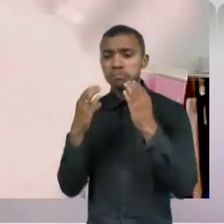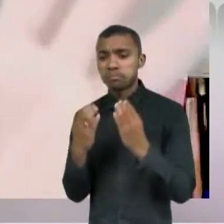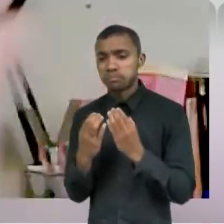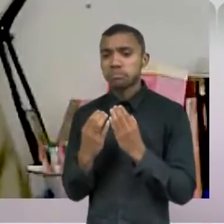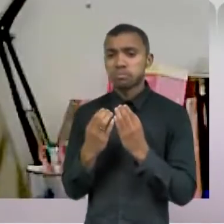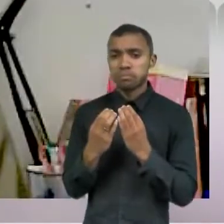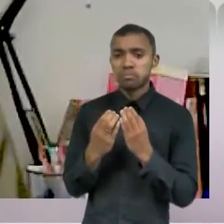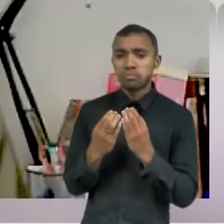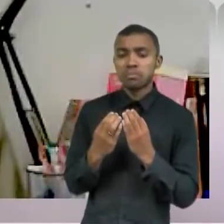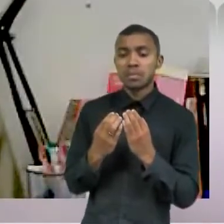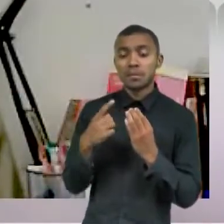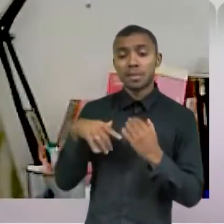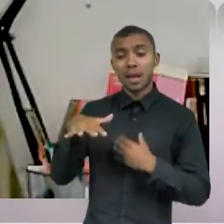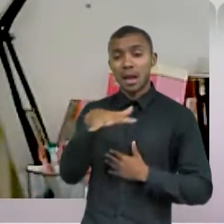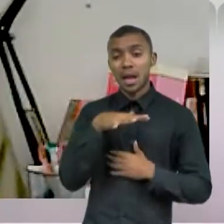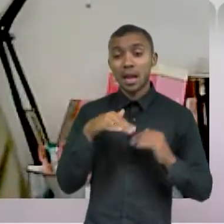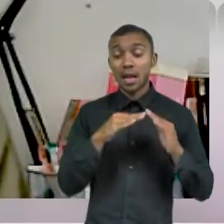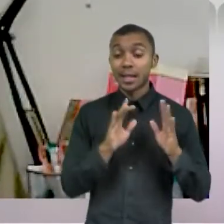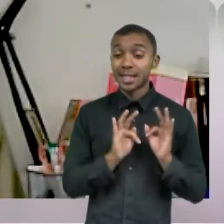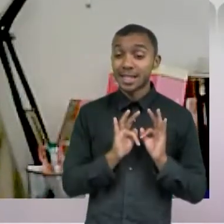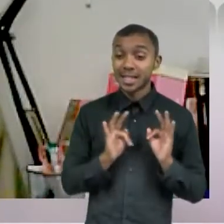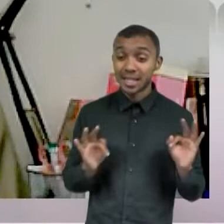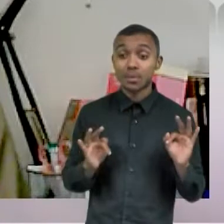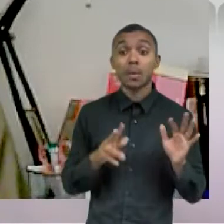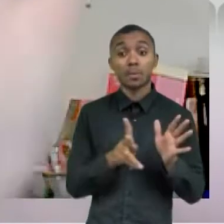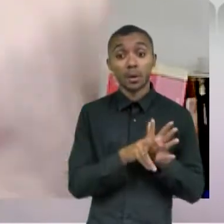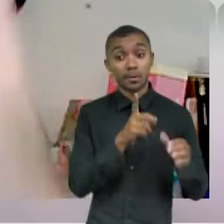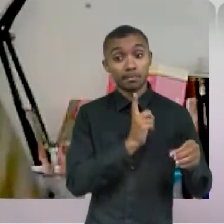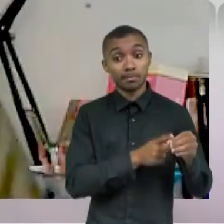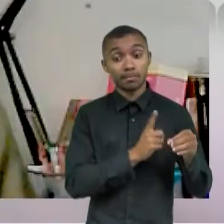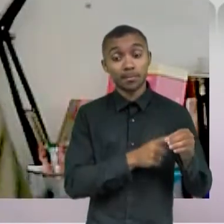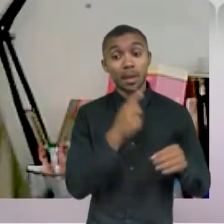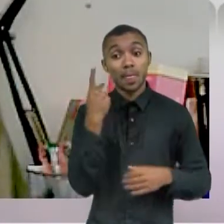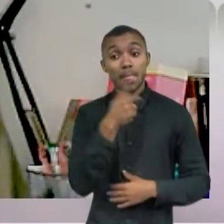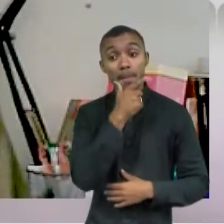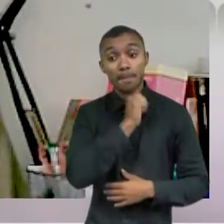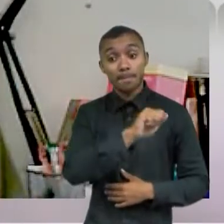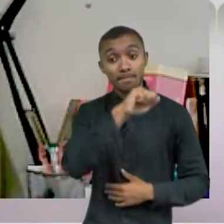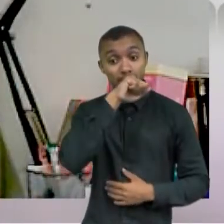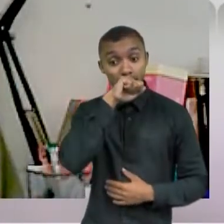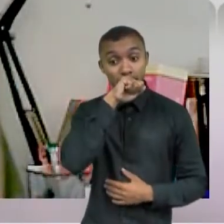sem platibandas, uma casa muito simples no interior. O pai era